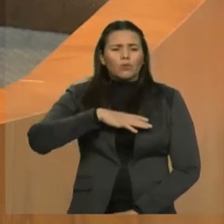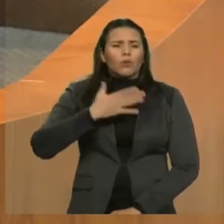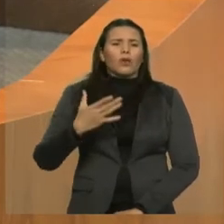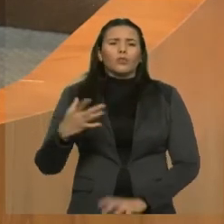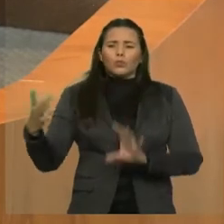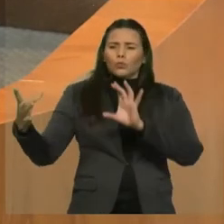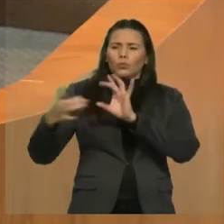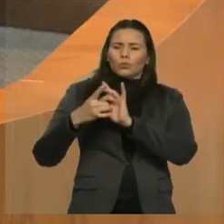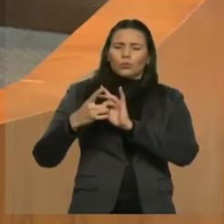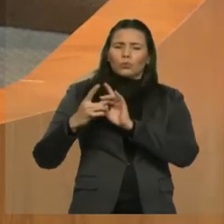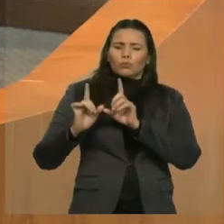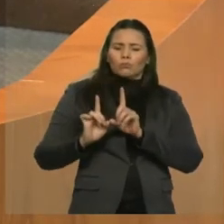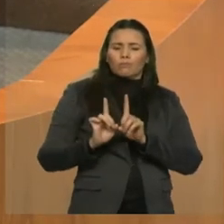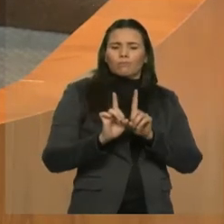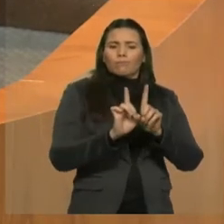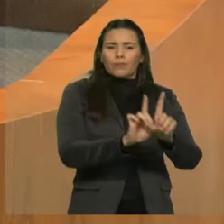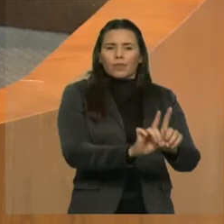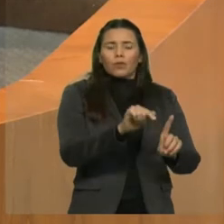2,